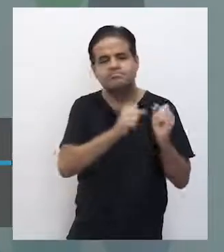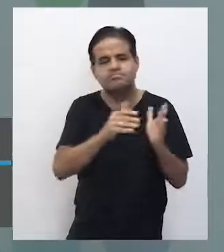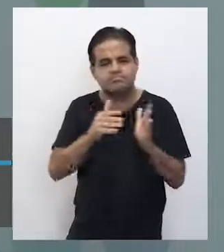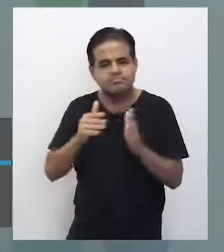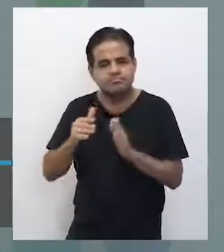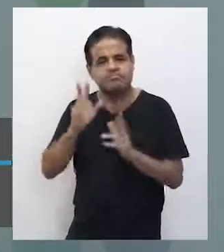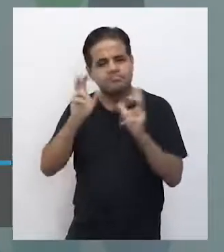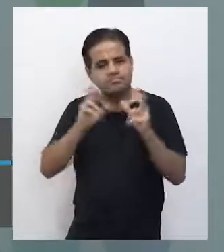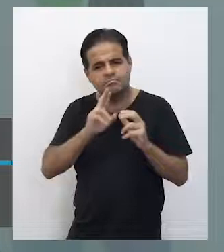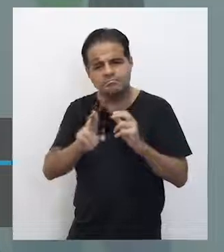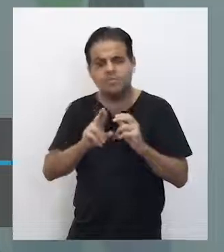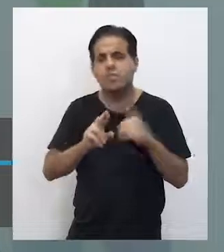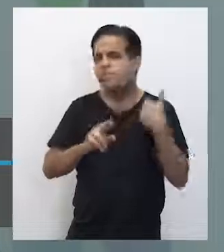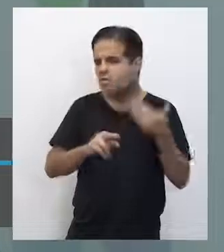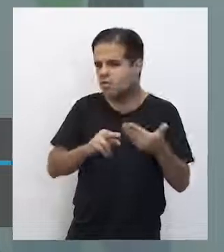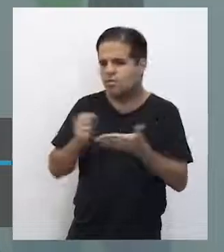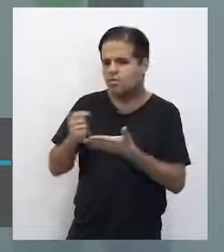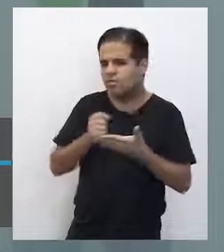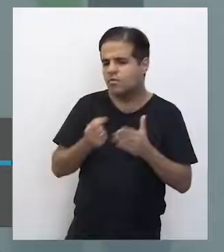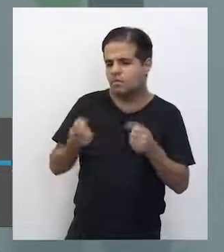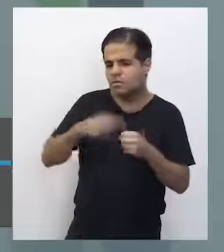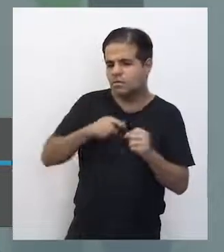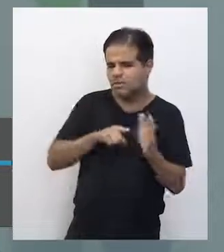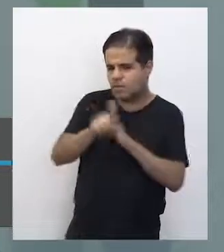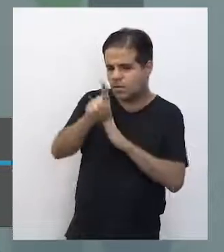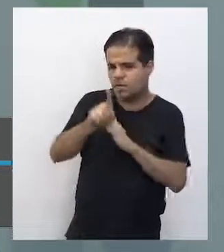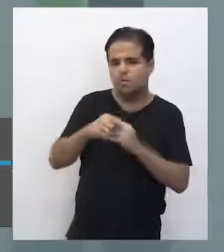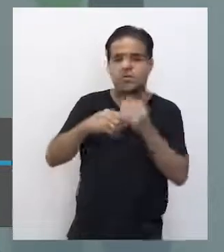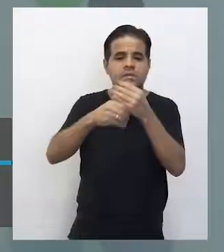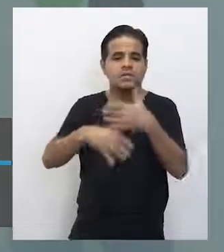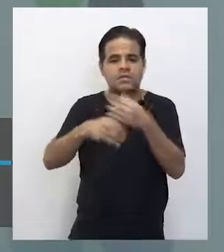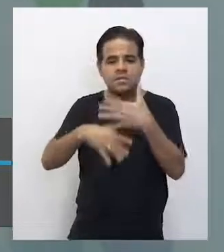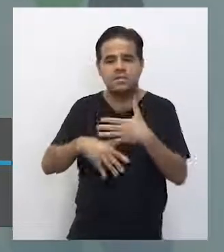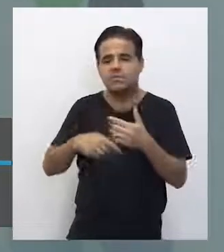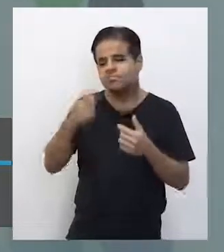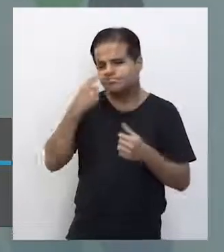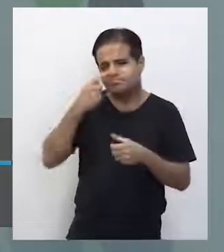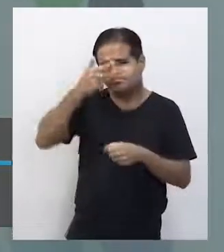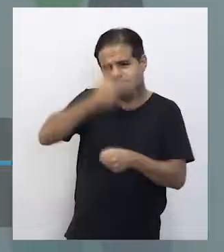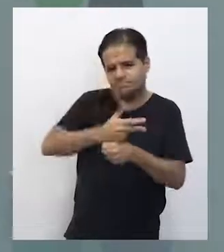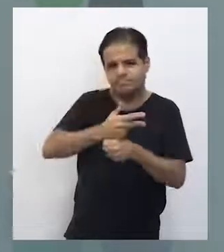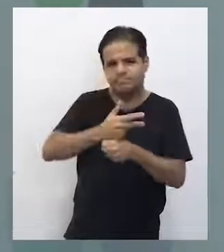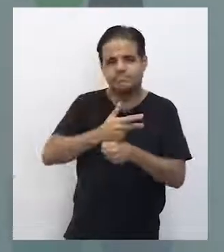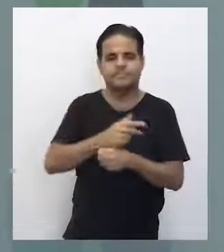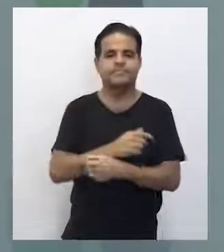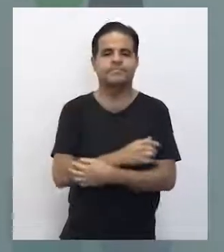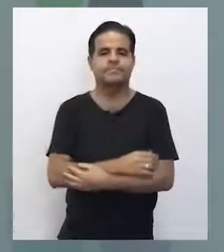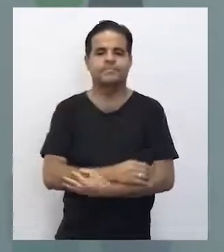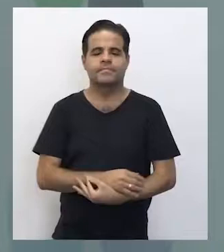causa e consequência, mas vou ter uma perguntinha depois para vocês no chat. Assistam aqui um vídeo com a gente.